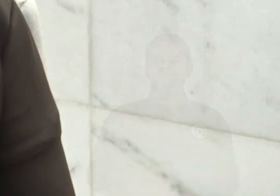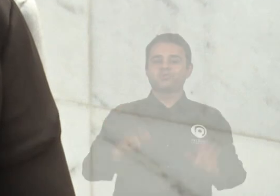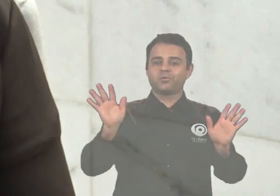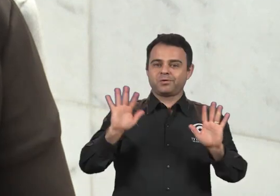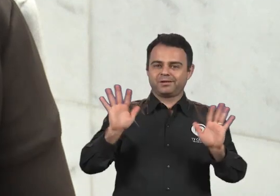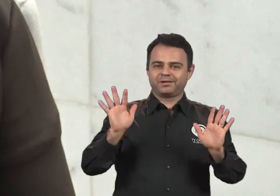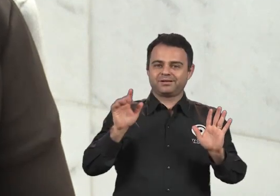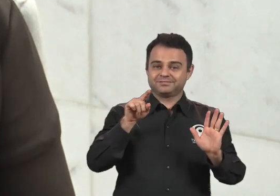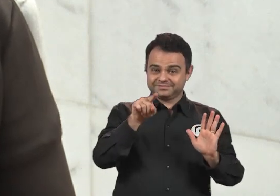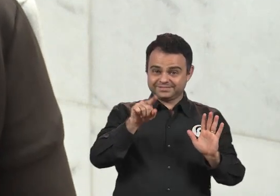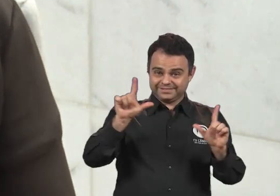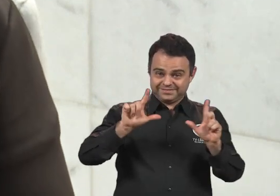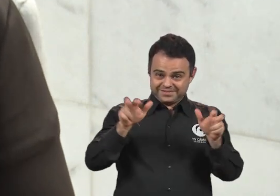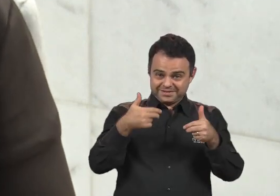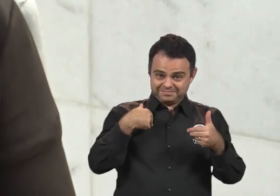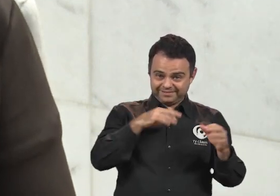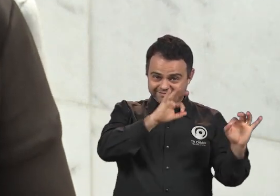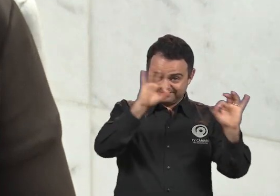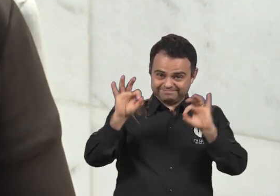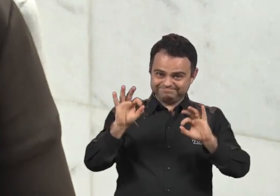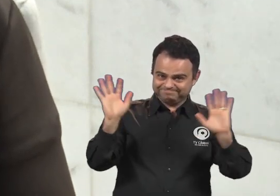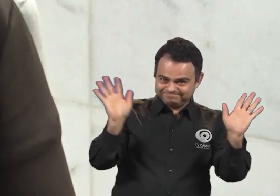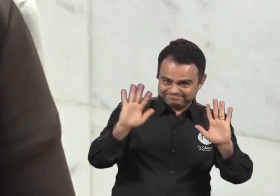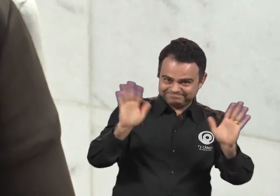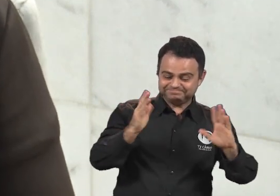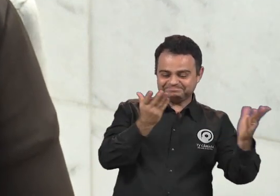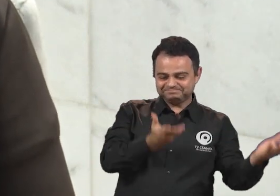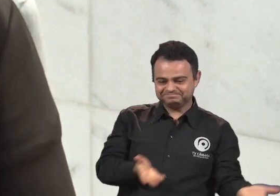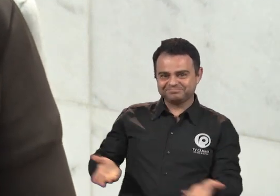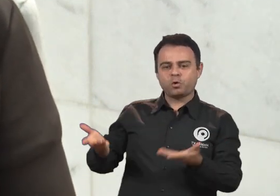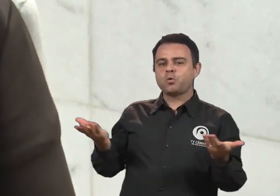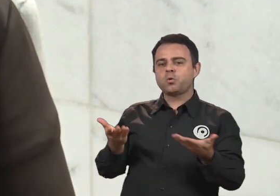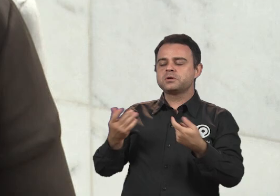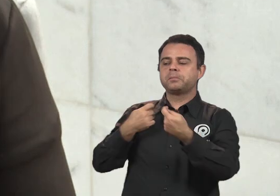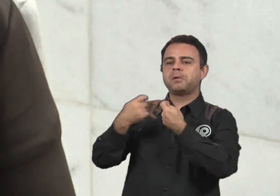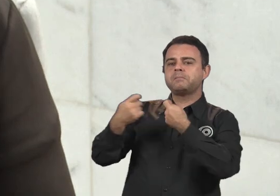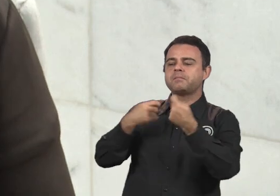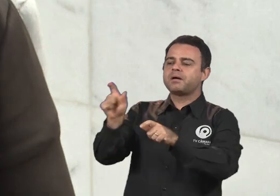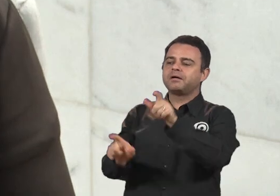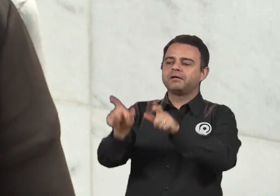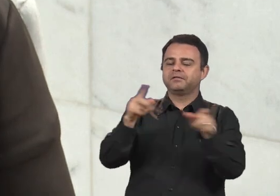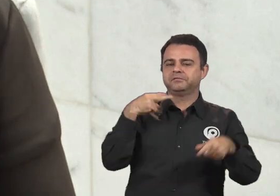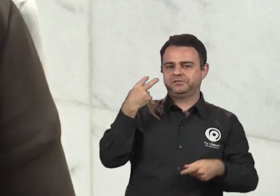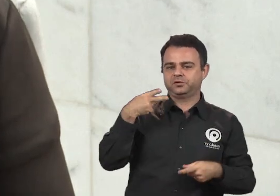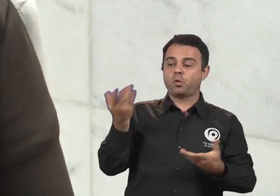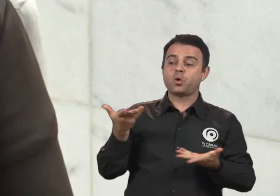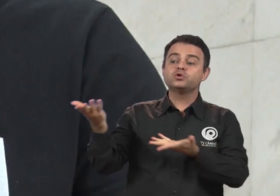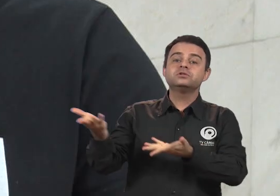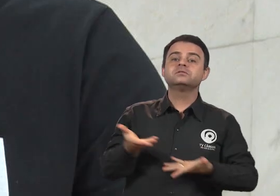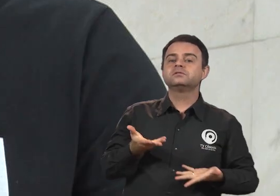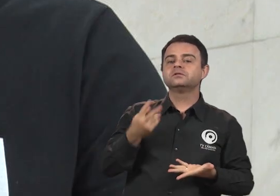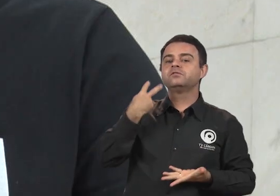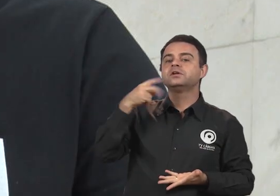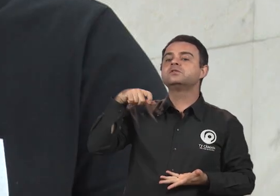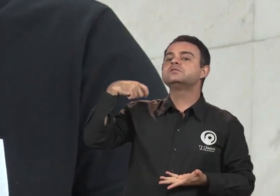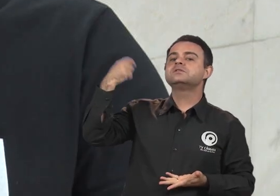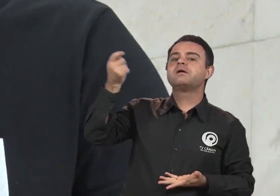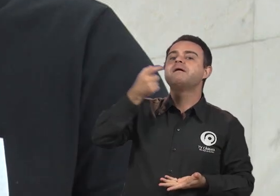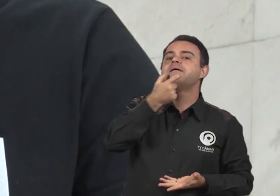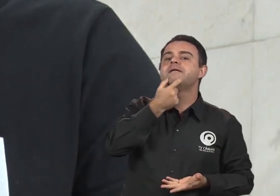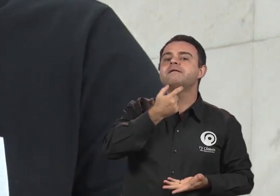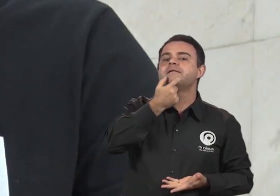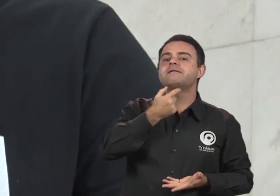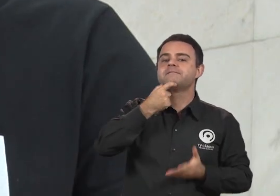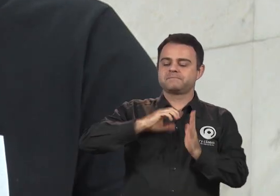Olá, bem-vindo você que está assistindo a programação da TV Câmara. Este é o programa Questão de Ordem e o nosso convidado de hoje é o vereador Felipe Alcalá,